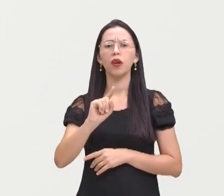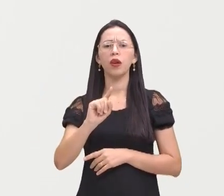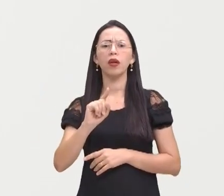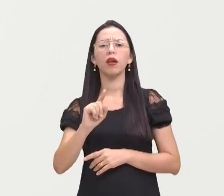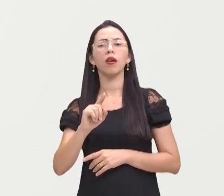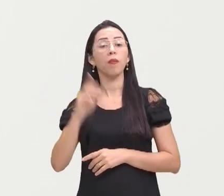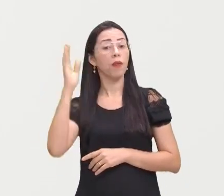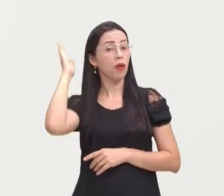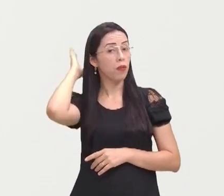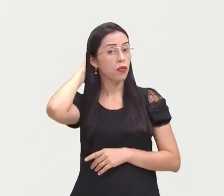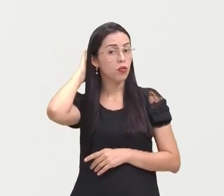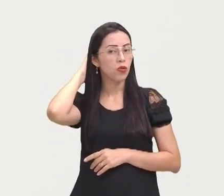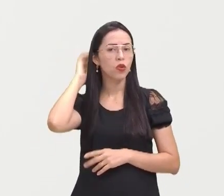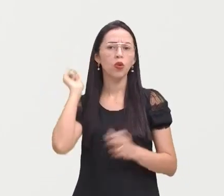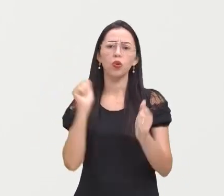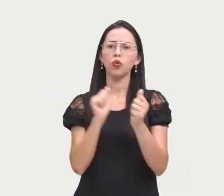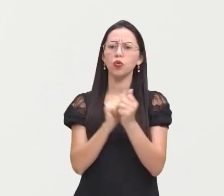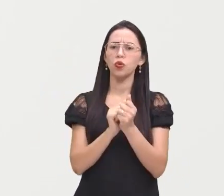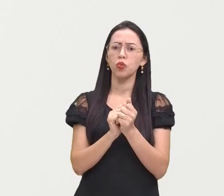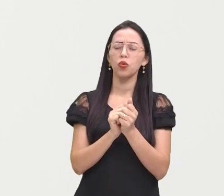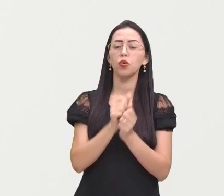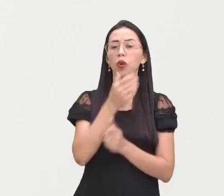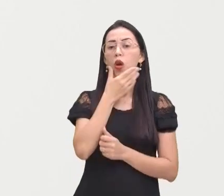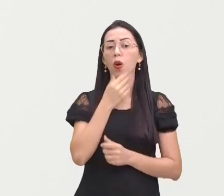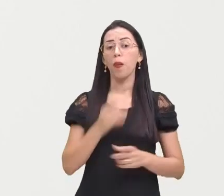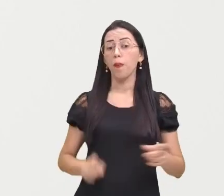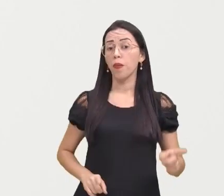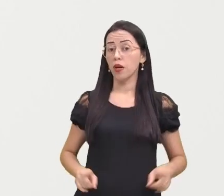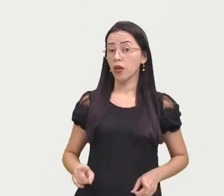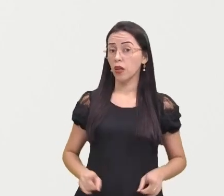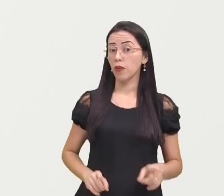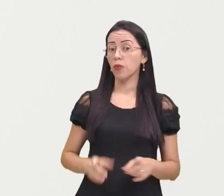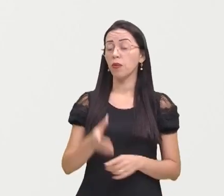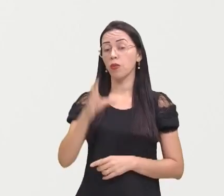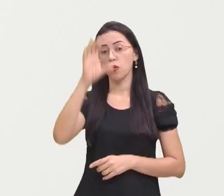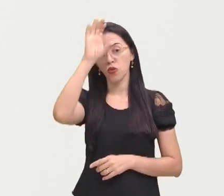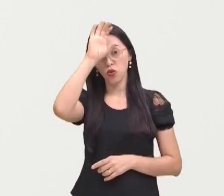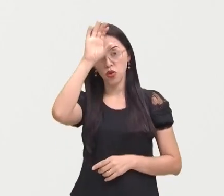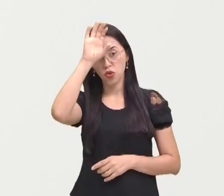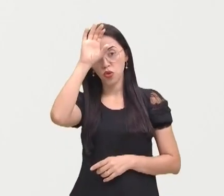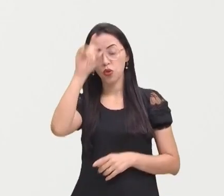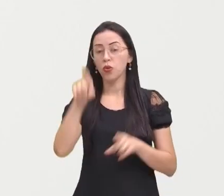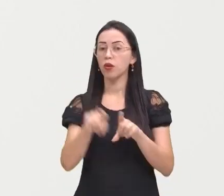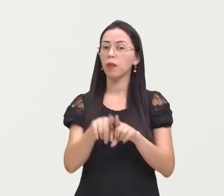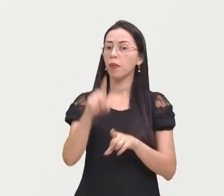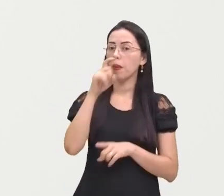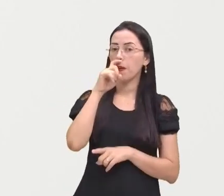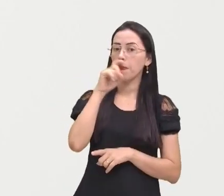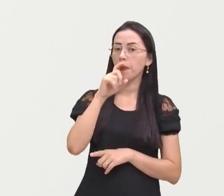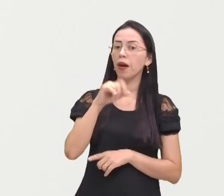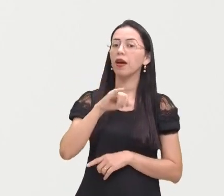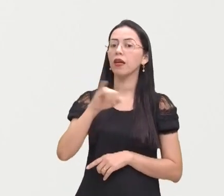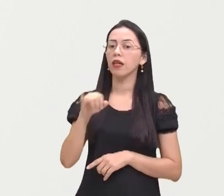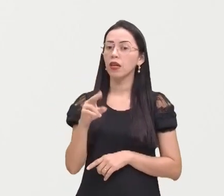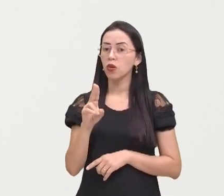meus primos e meus tios, meu pai e a Ju. Uma